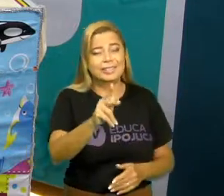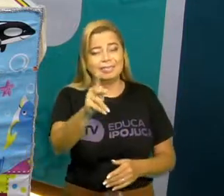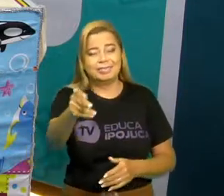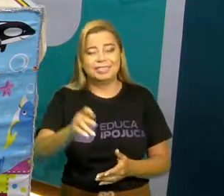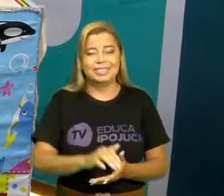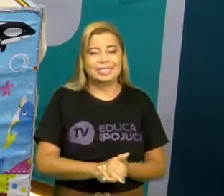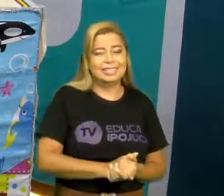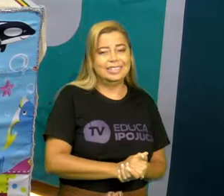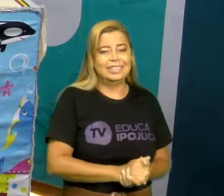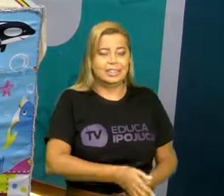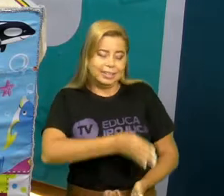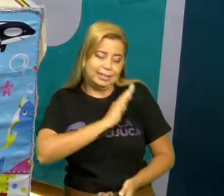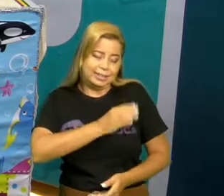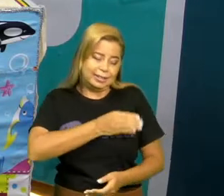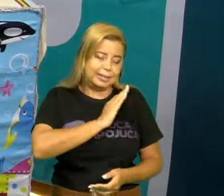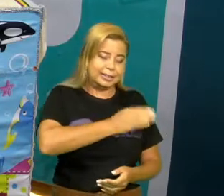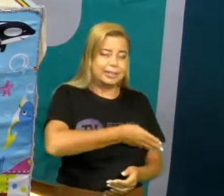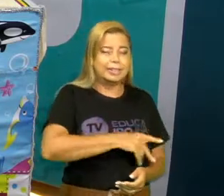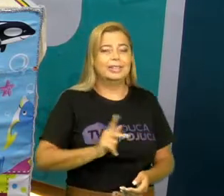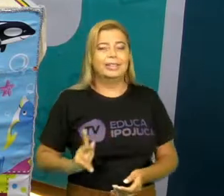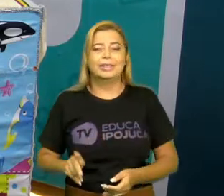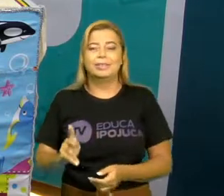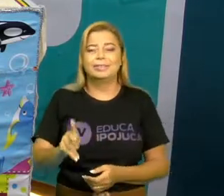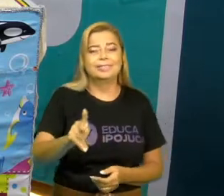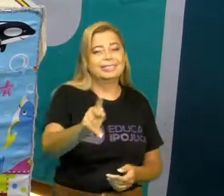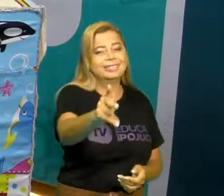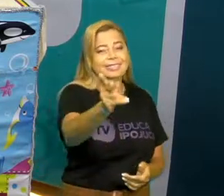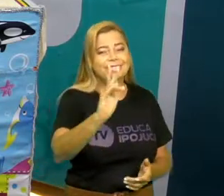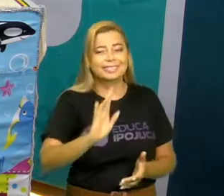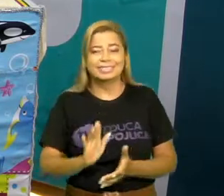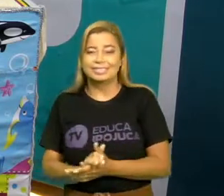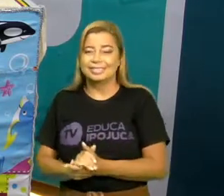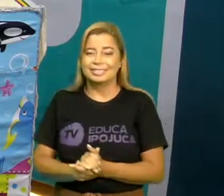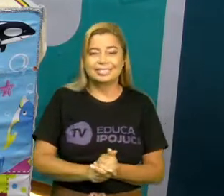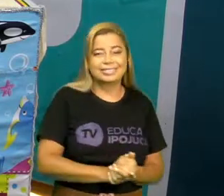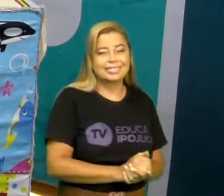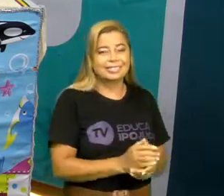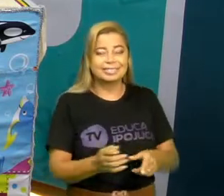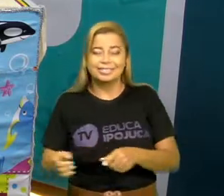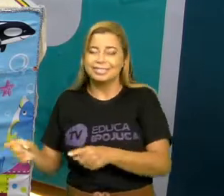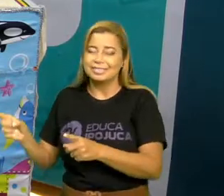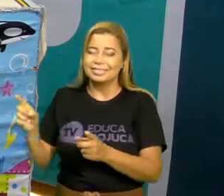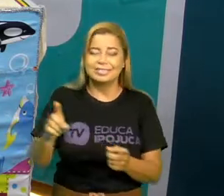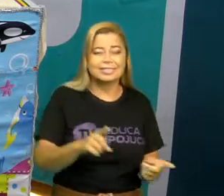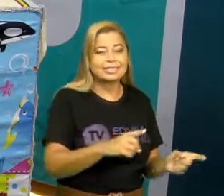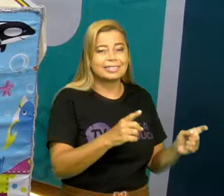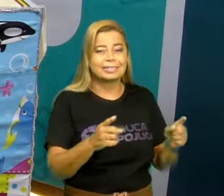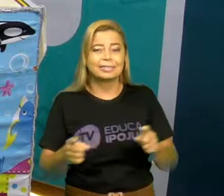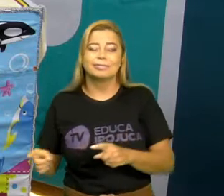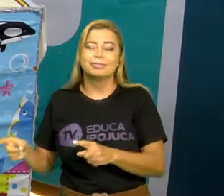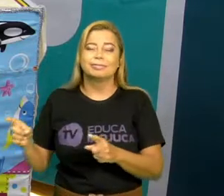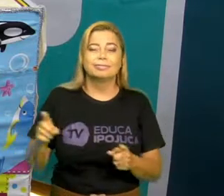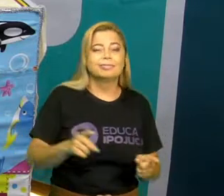coração. Que jamais ela vai sair do seu coração.